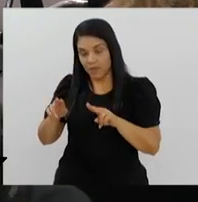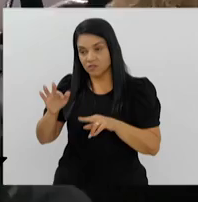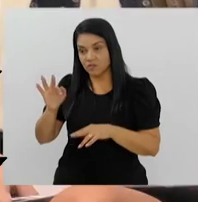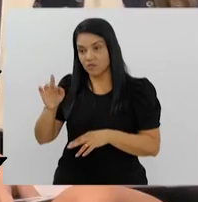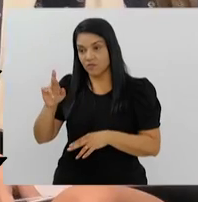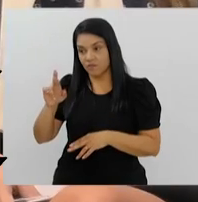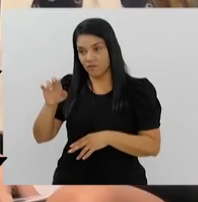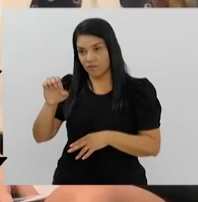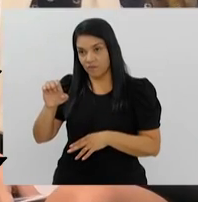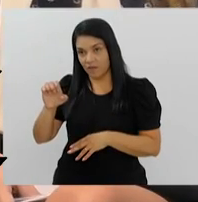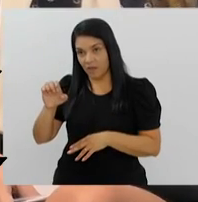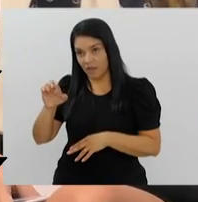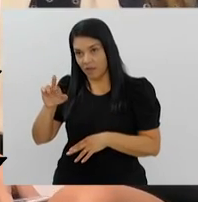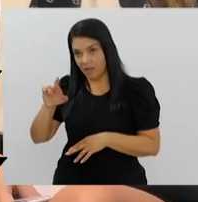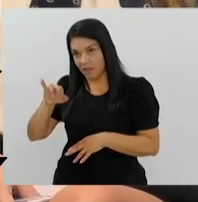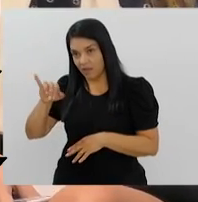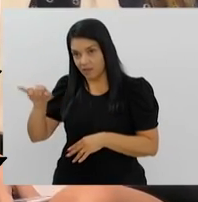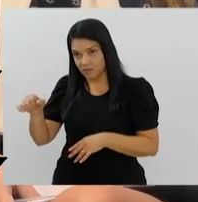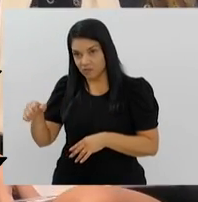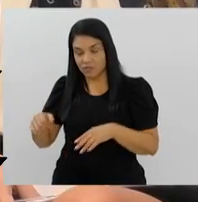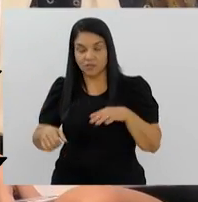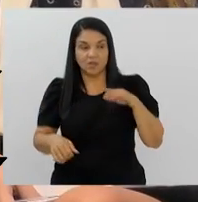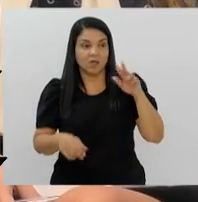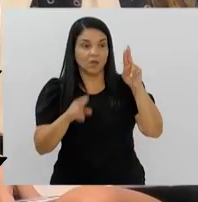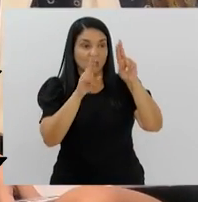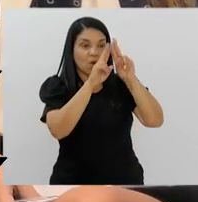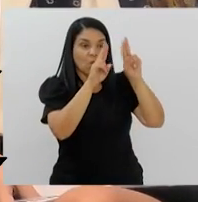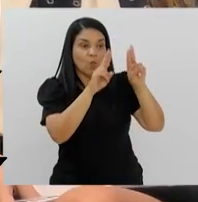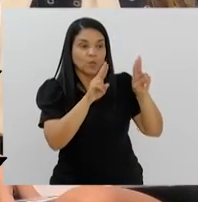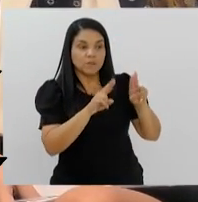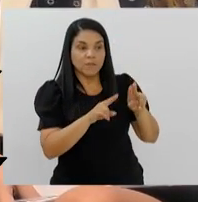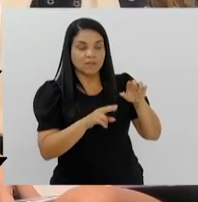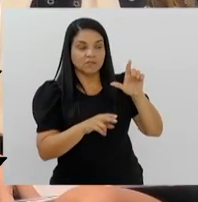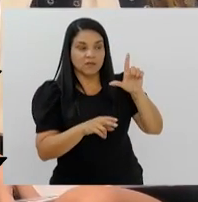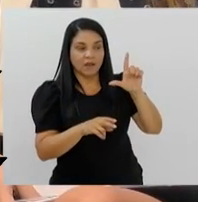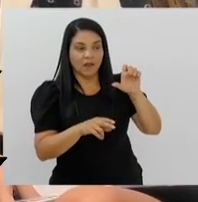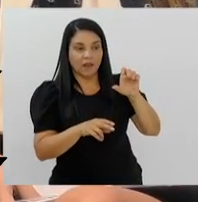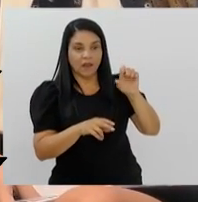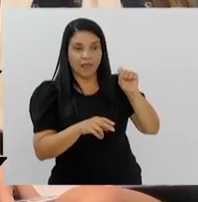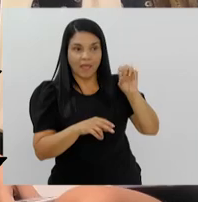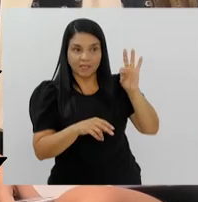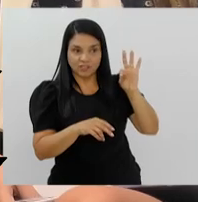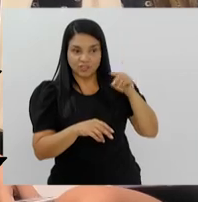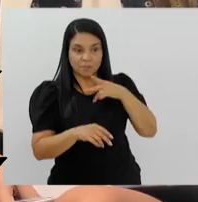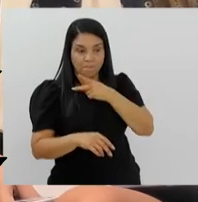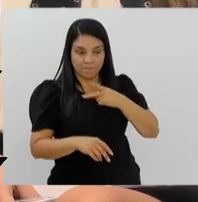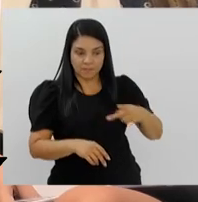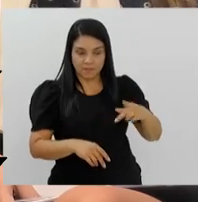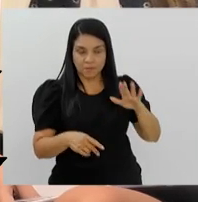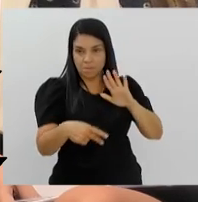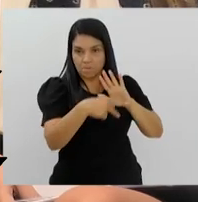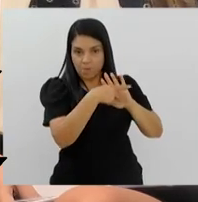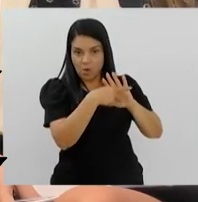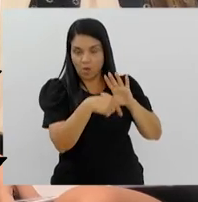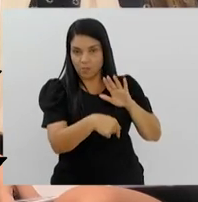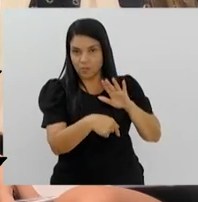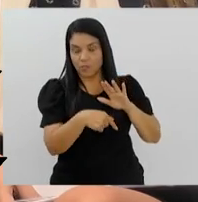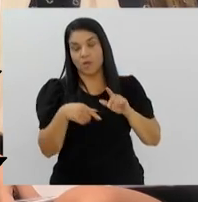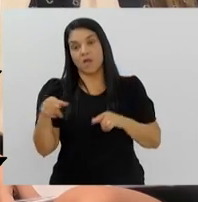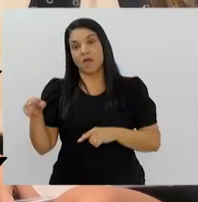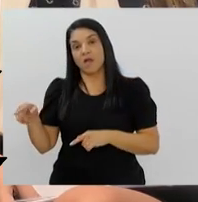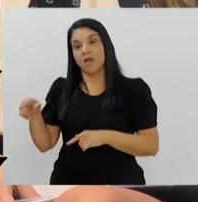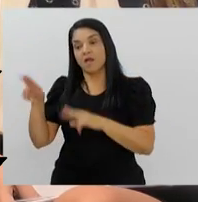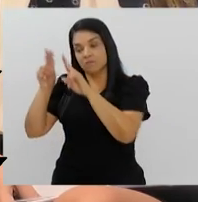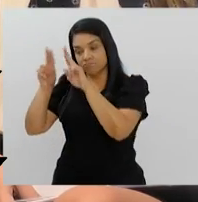Rio certo a Unimed Leste Fluminense por exemplo tem o seu presidente eles a ferge representa